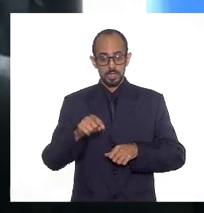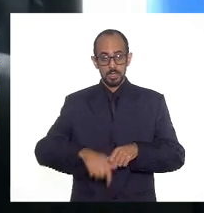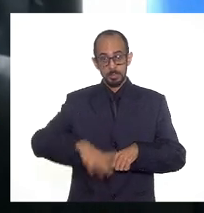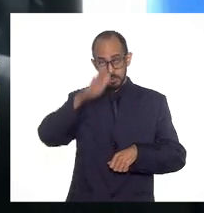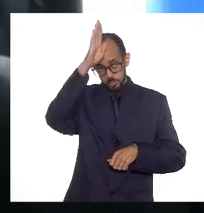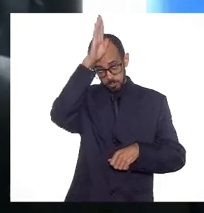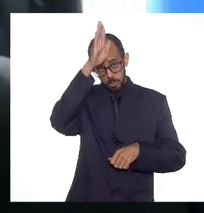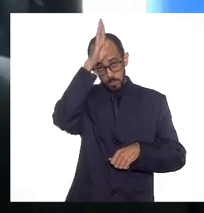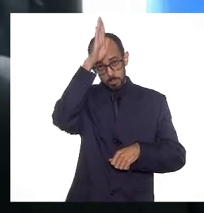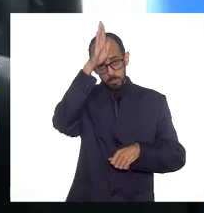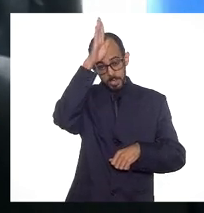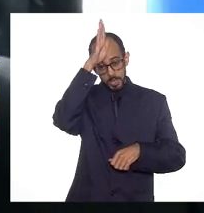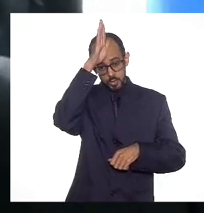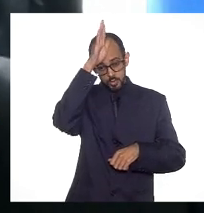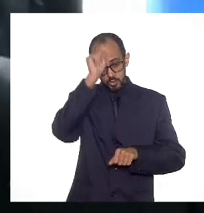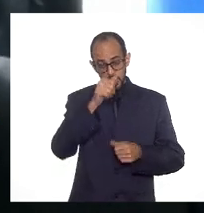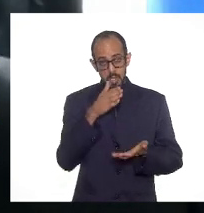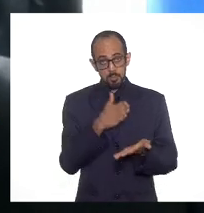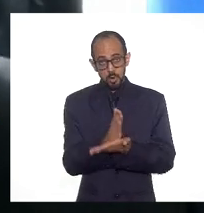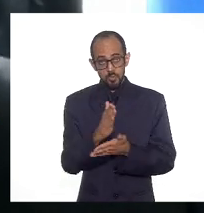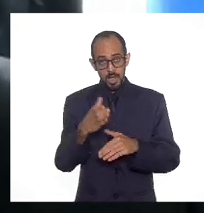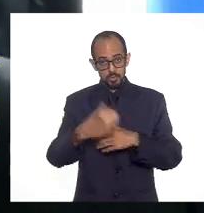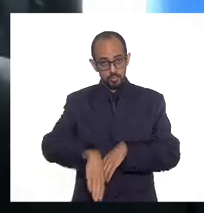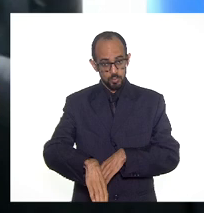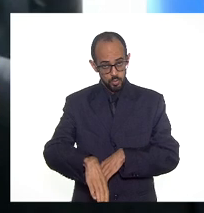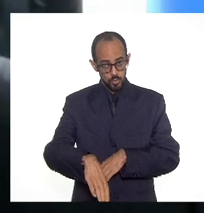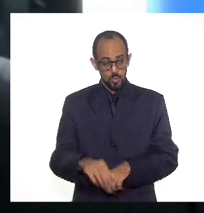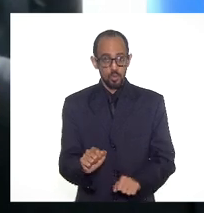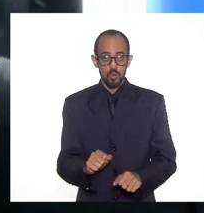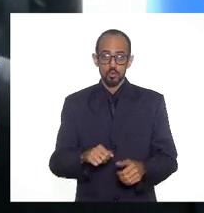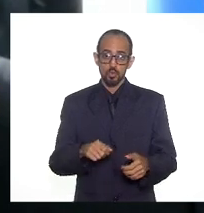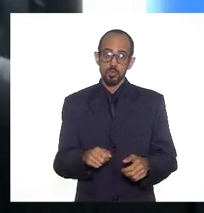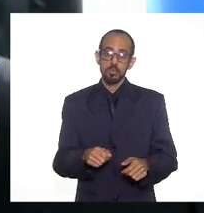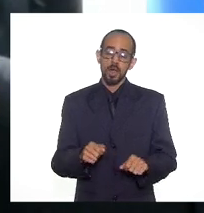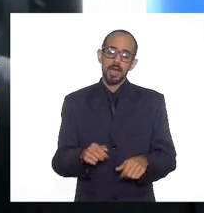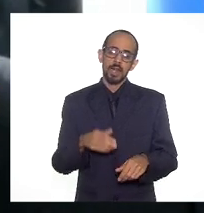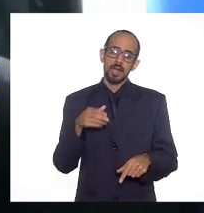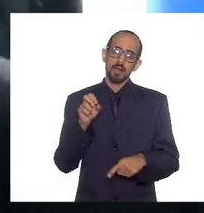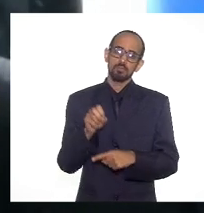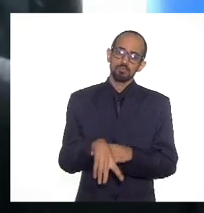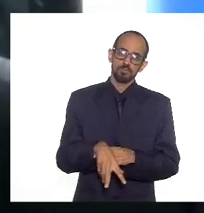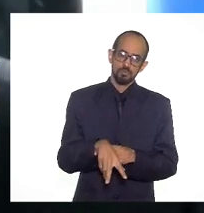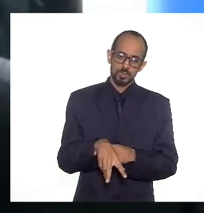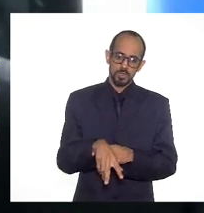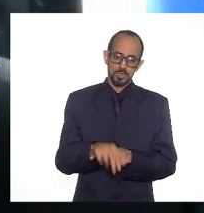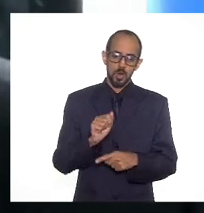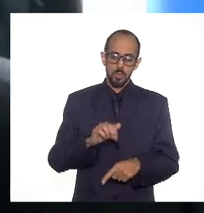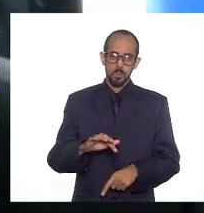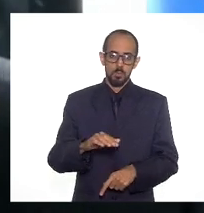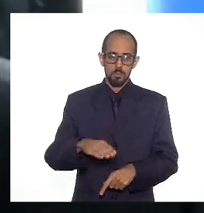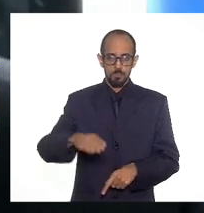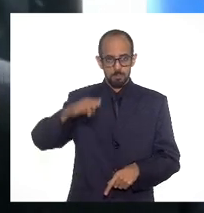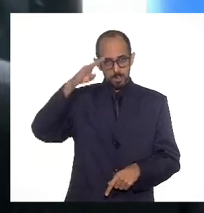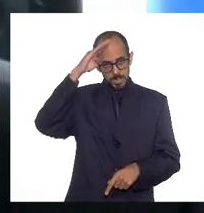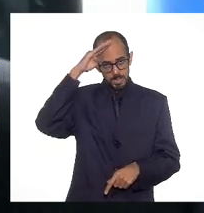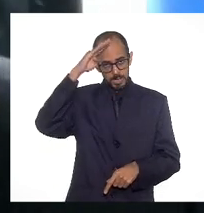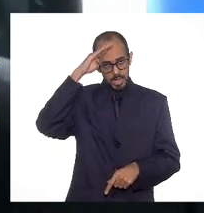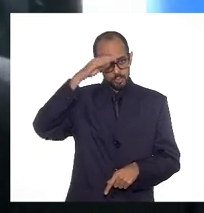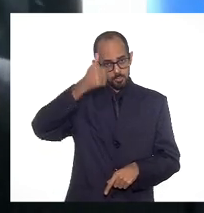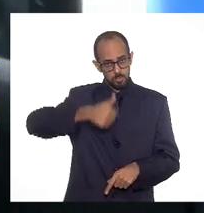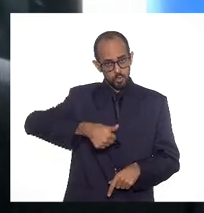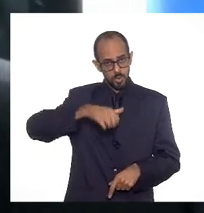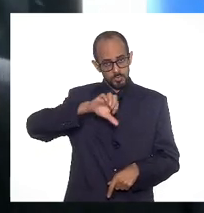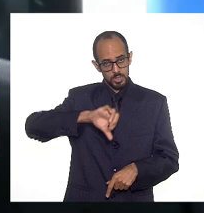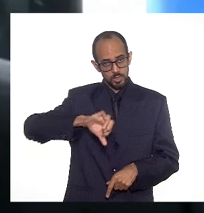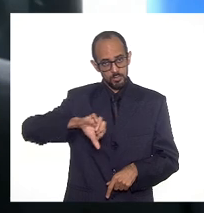Janeiro, aprovados no concurso público para fins de ingresso na Corporação Militar, realizado no ano de 1998,